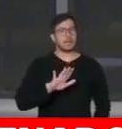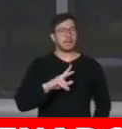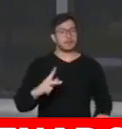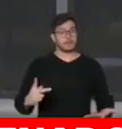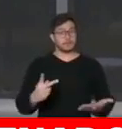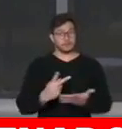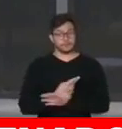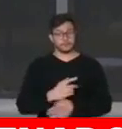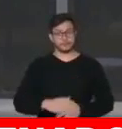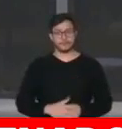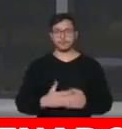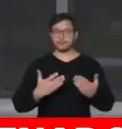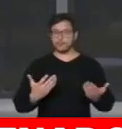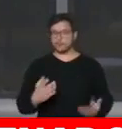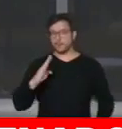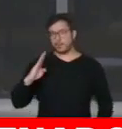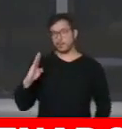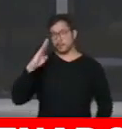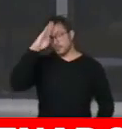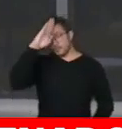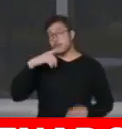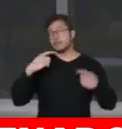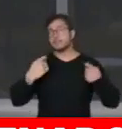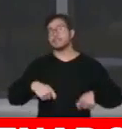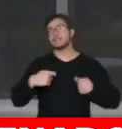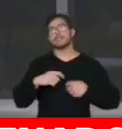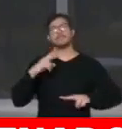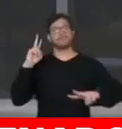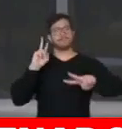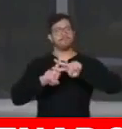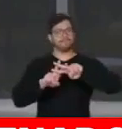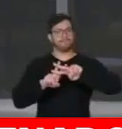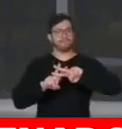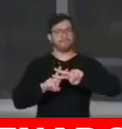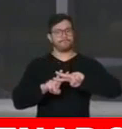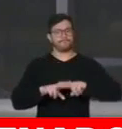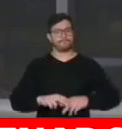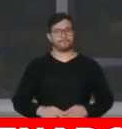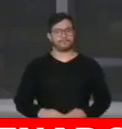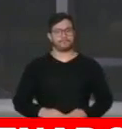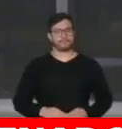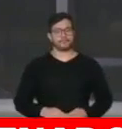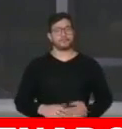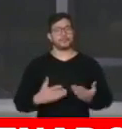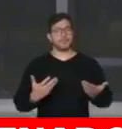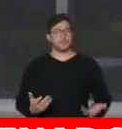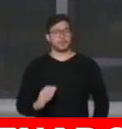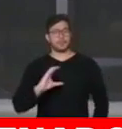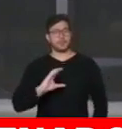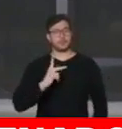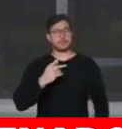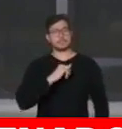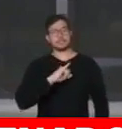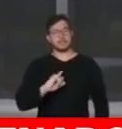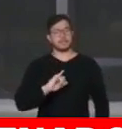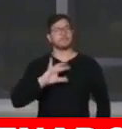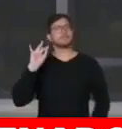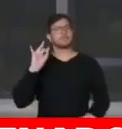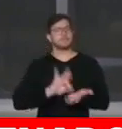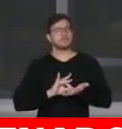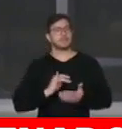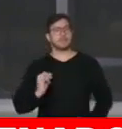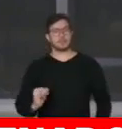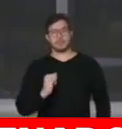devia estar na cadeia. E a CPI, presidente, peço mais 30 segundos, é uma necessidade. Ela não saiu aqui